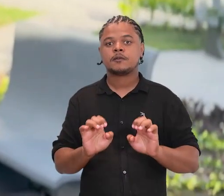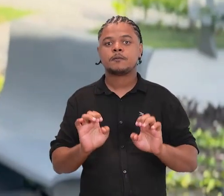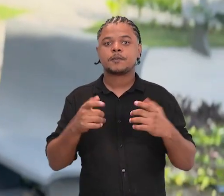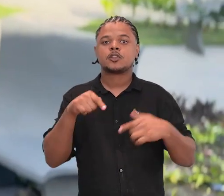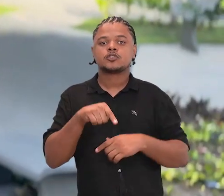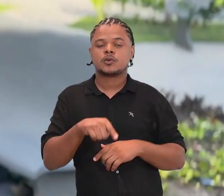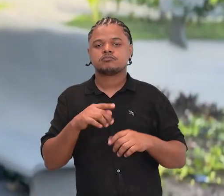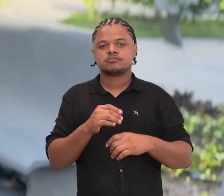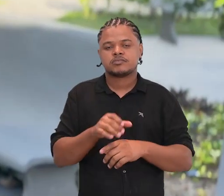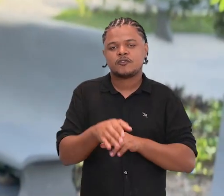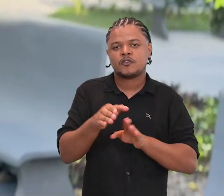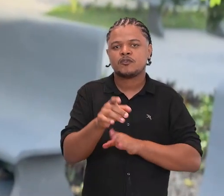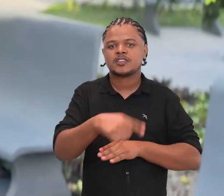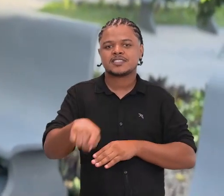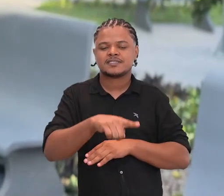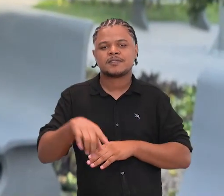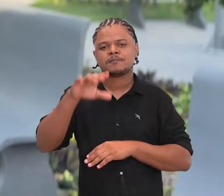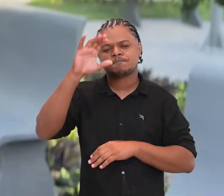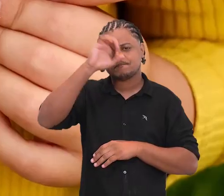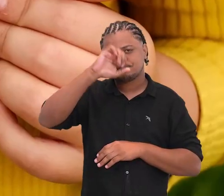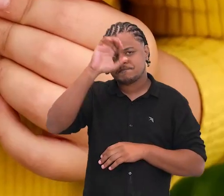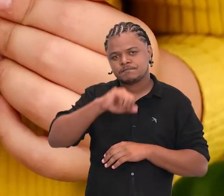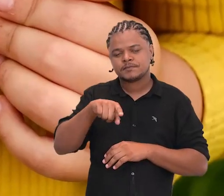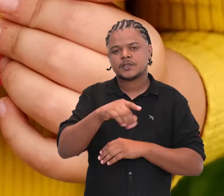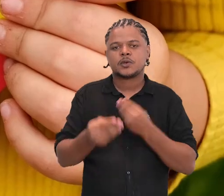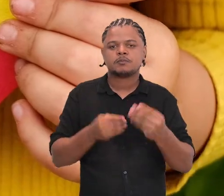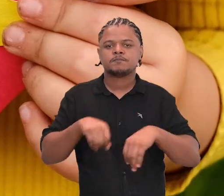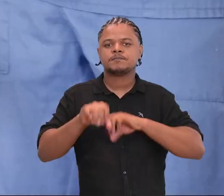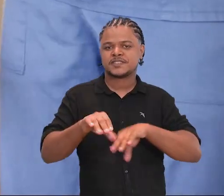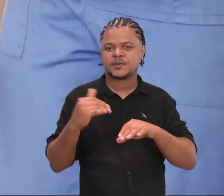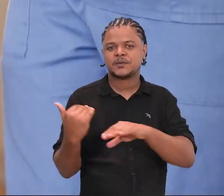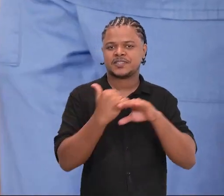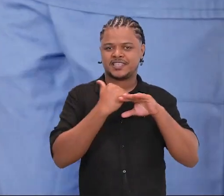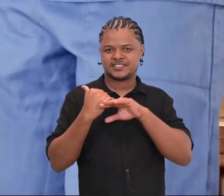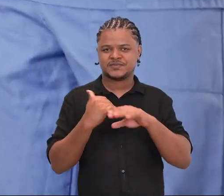inspirar você a agir por uma educação para o cuidado.